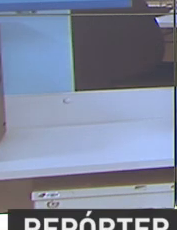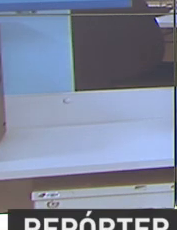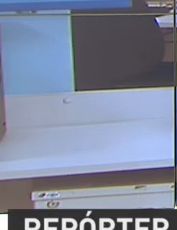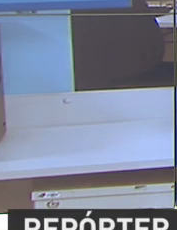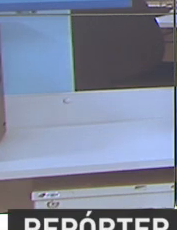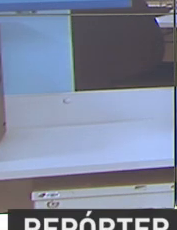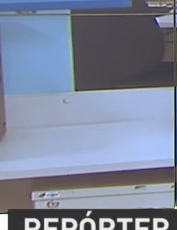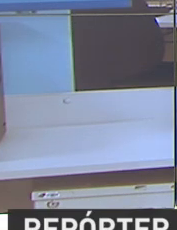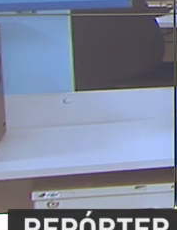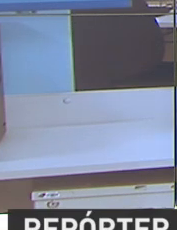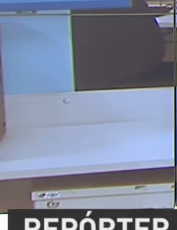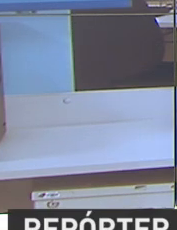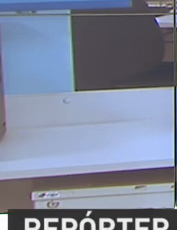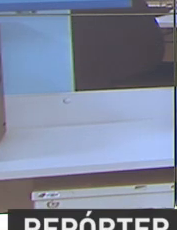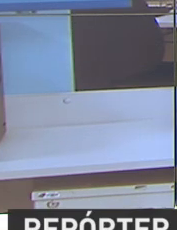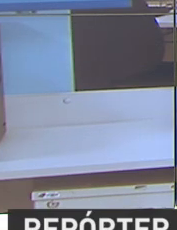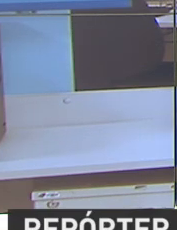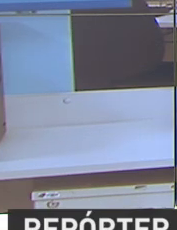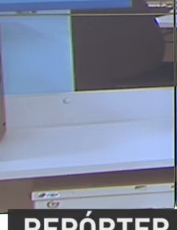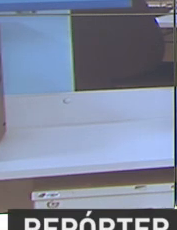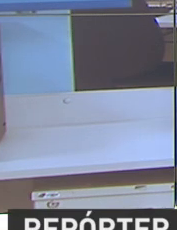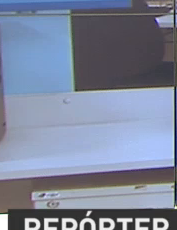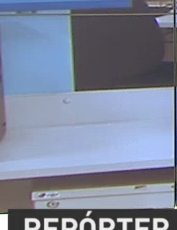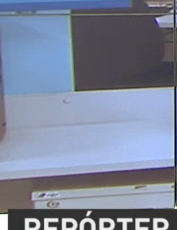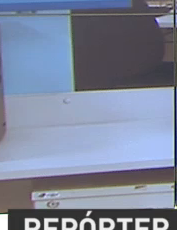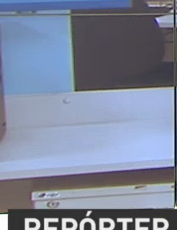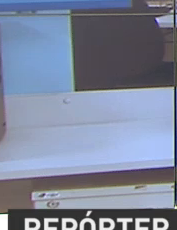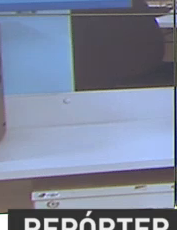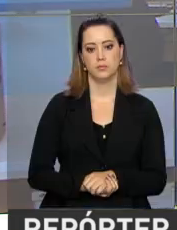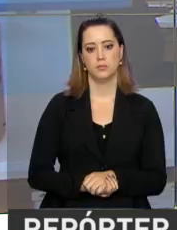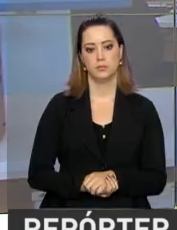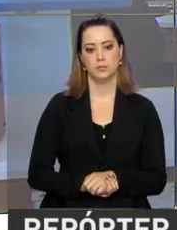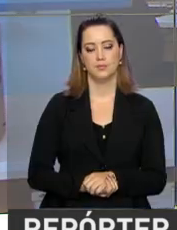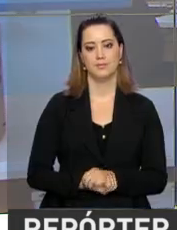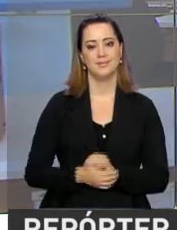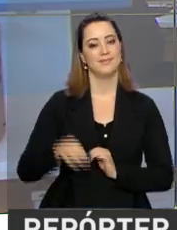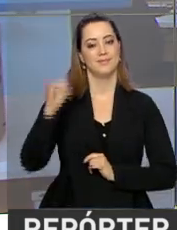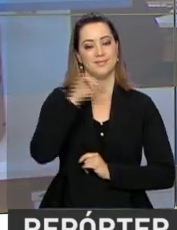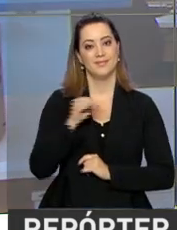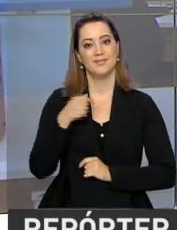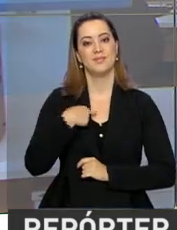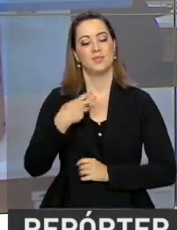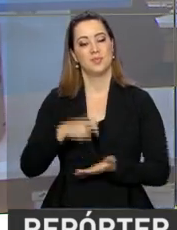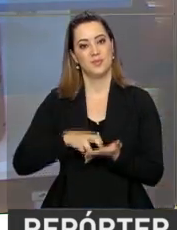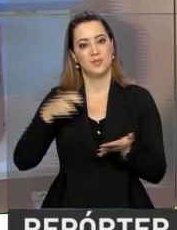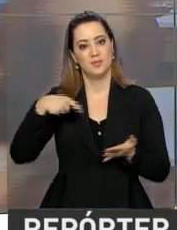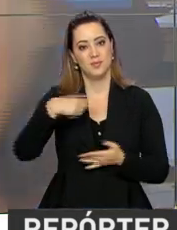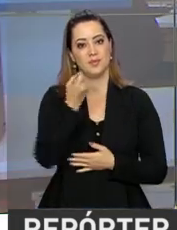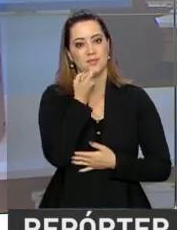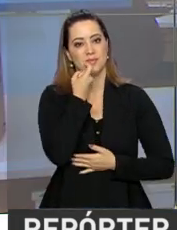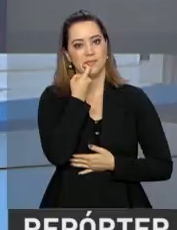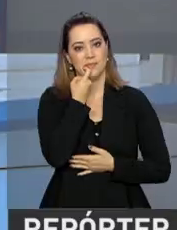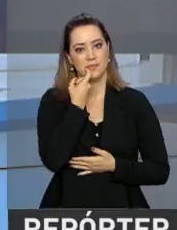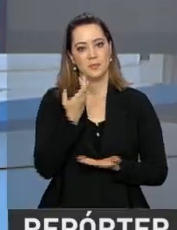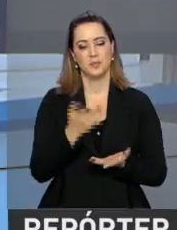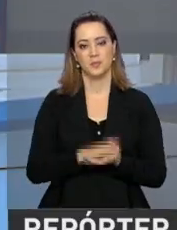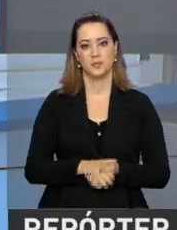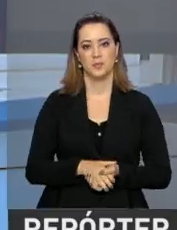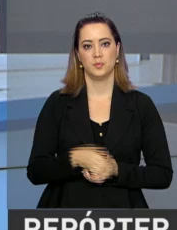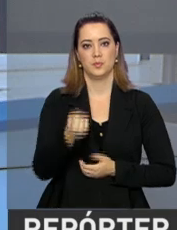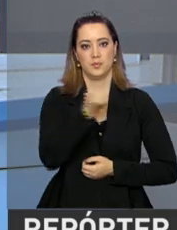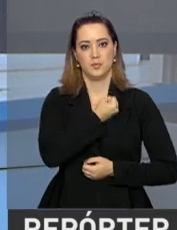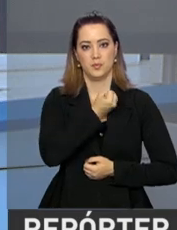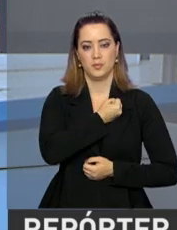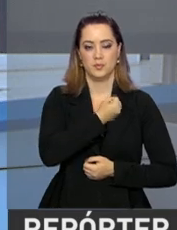Olá, eu sou o José Luiz Filho e o repórter NBR está de volta com as informações do governo federal na manhã desta sexta-feira. O número